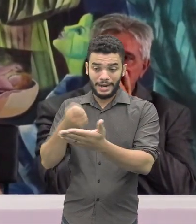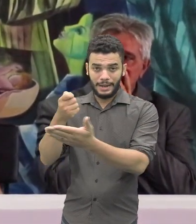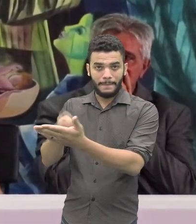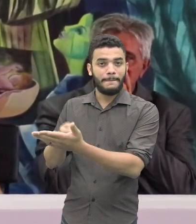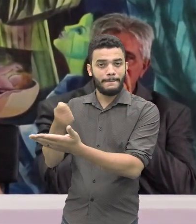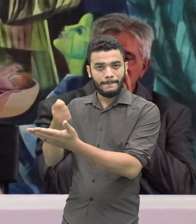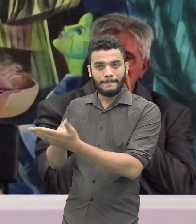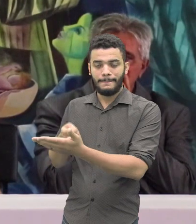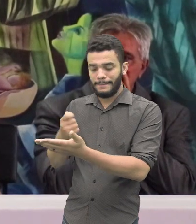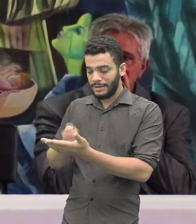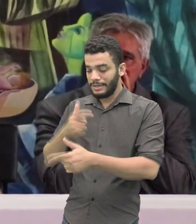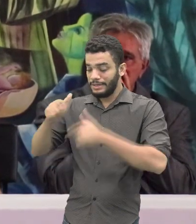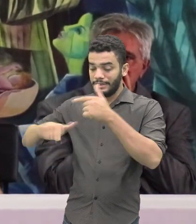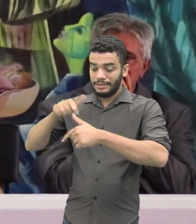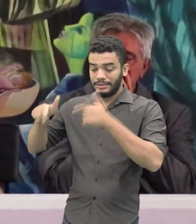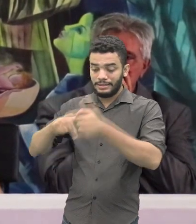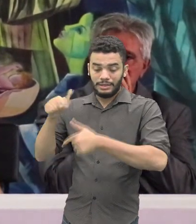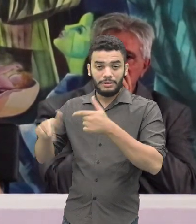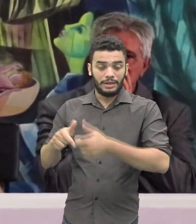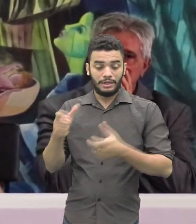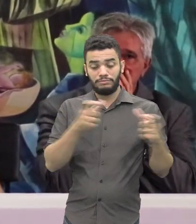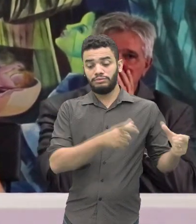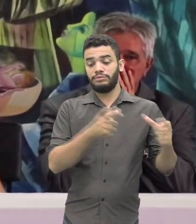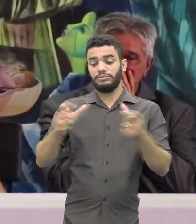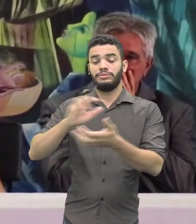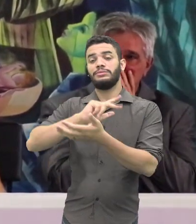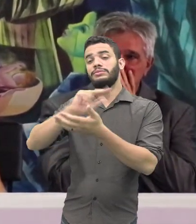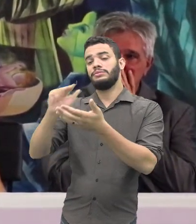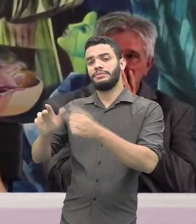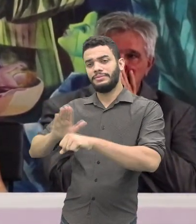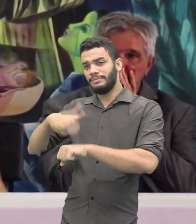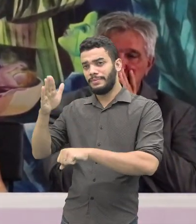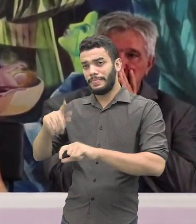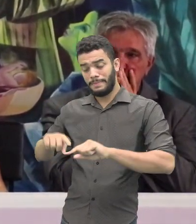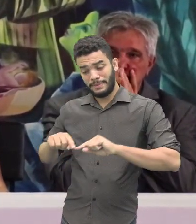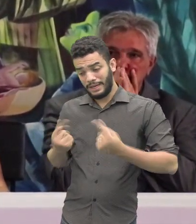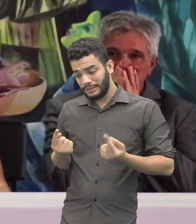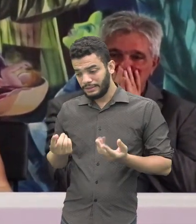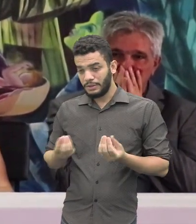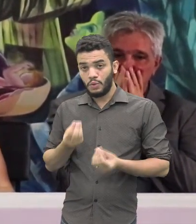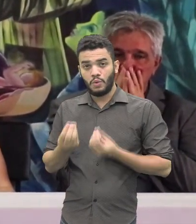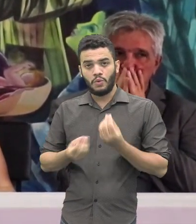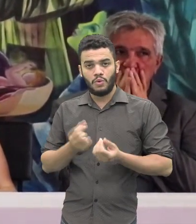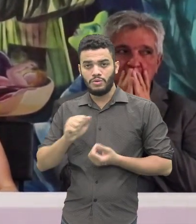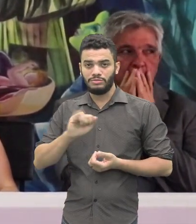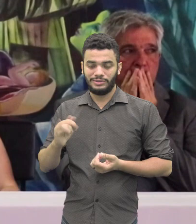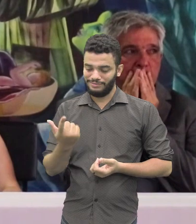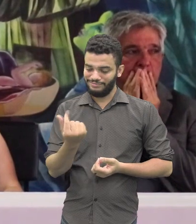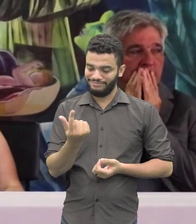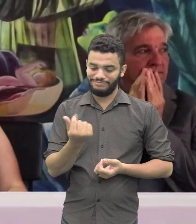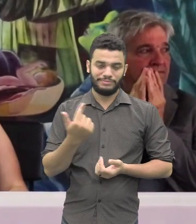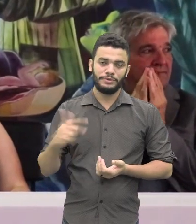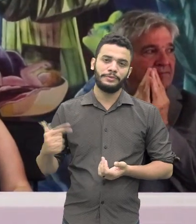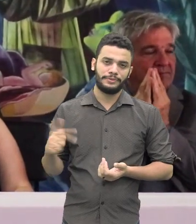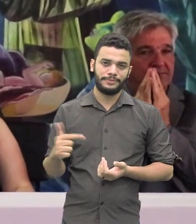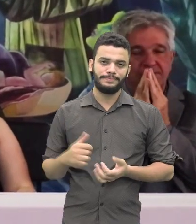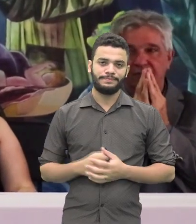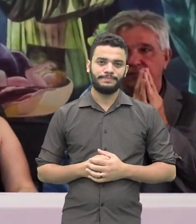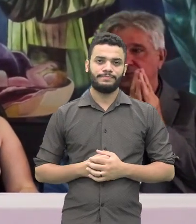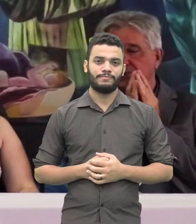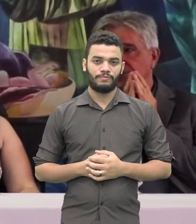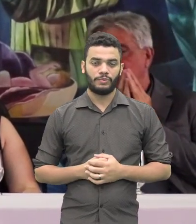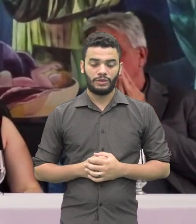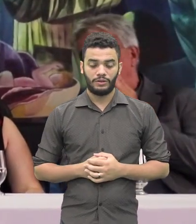ser responsáveis porque se a gente contrata a gente tem que pagar e às vezes a gente passa muita dificuldade para pagar né